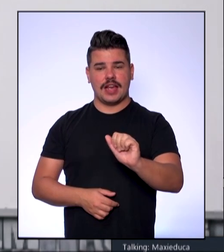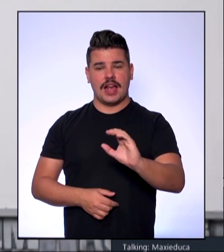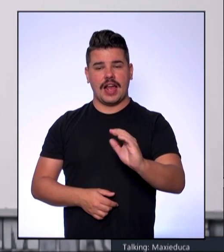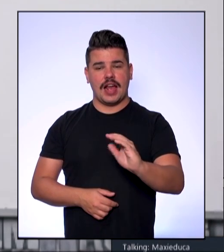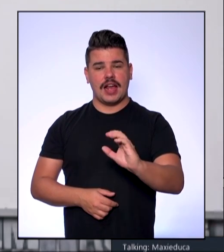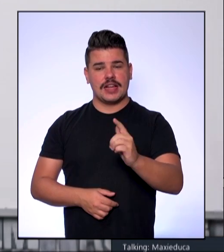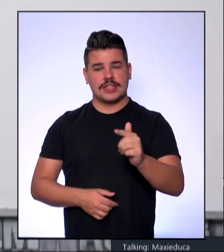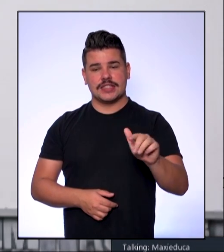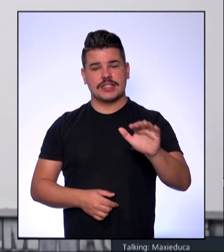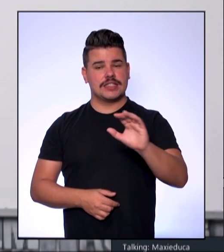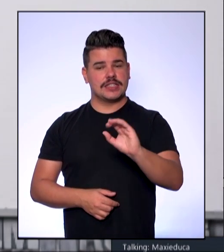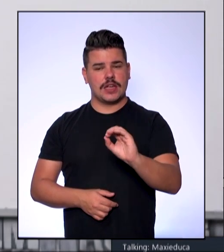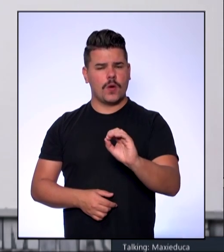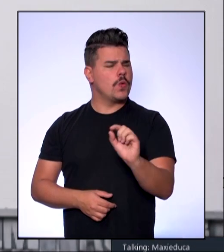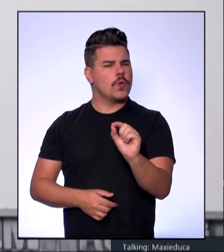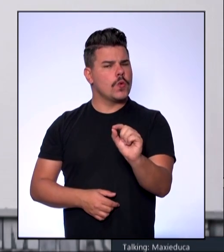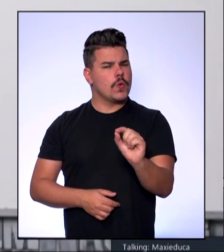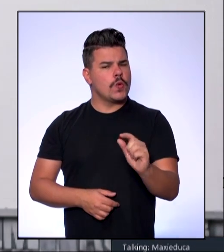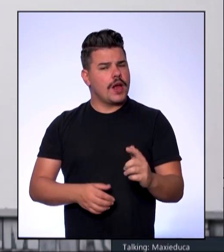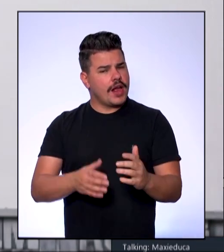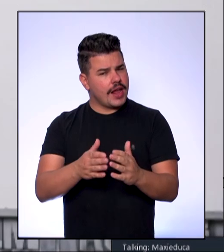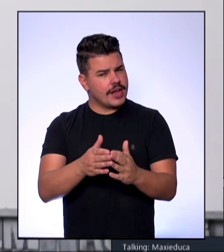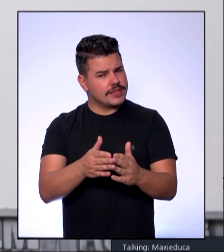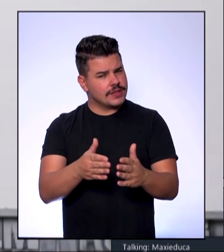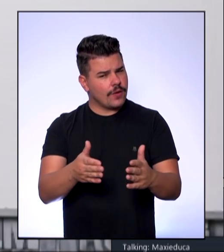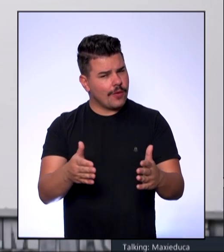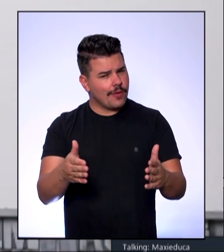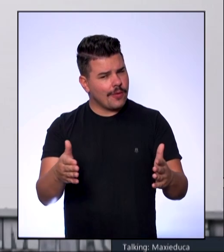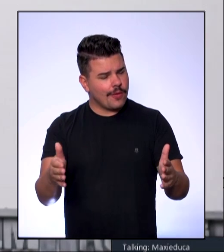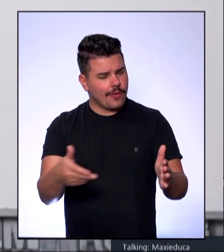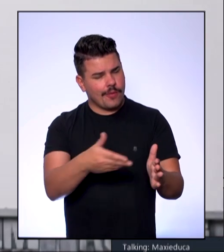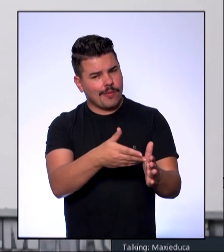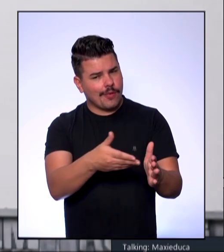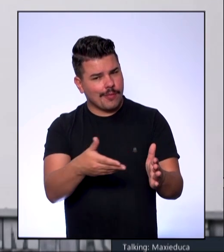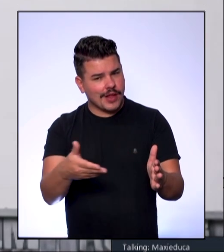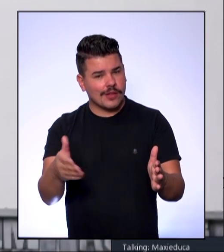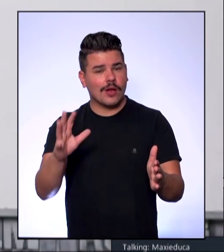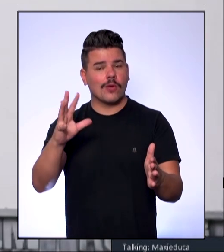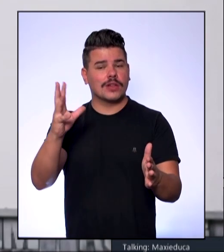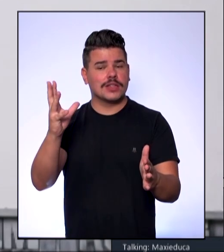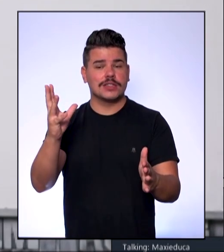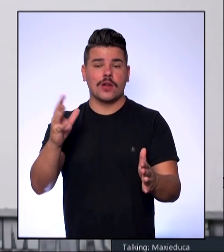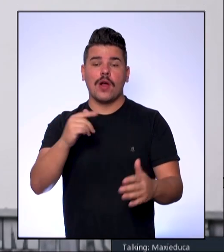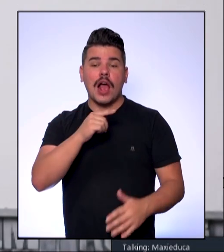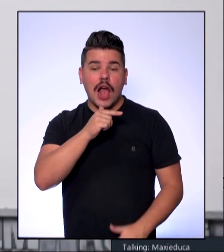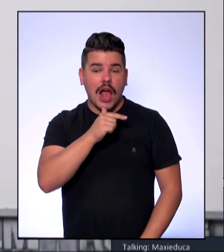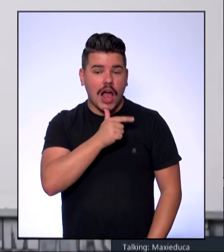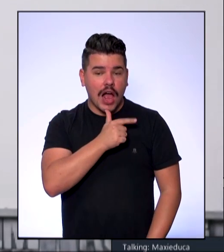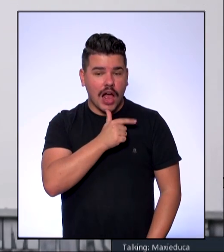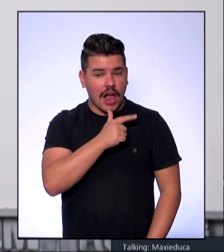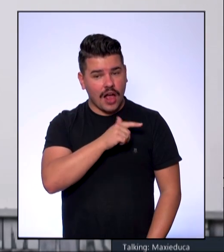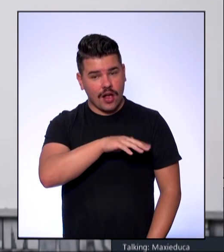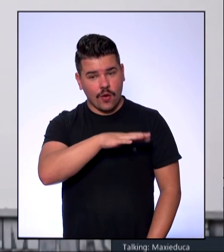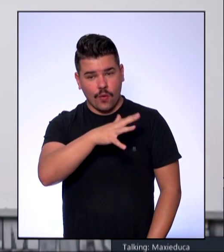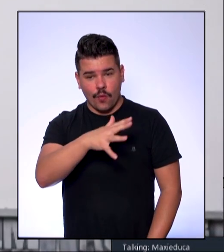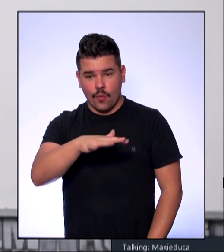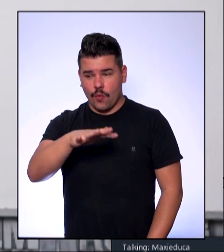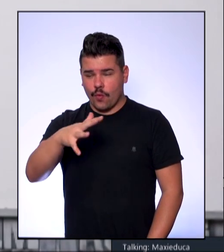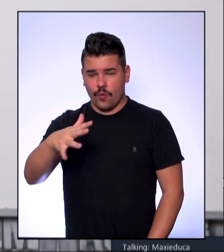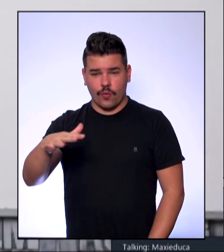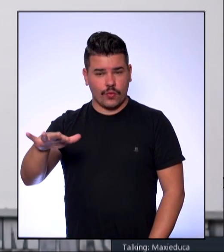A glaciação foi o momento em que ocorre o congelamento do oceano, e aí